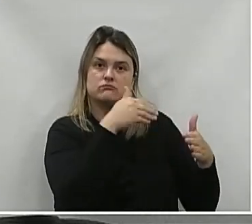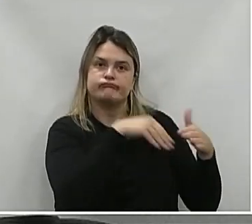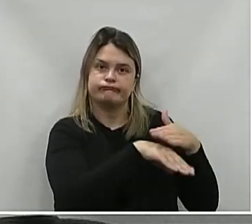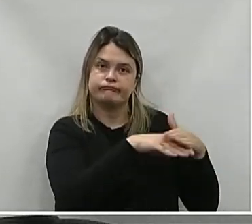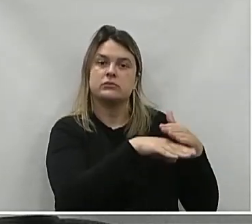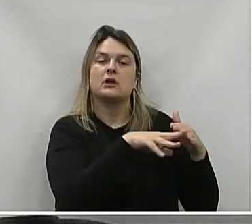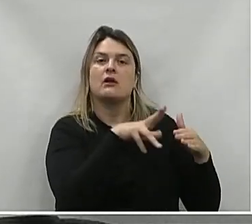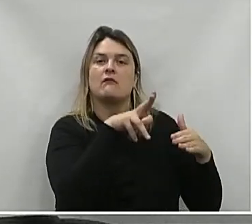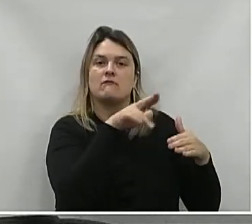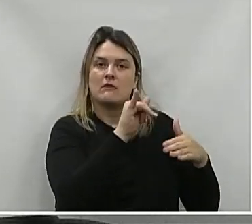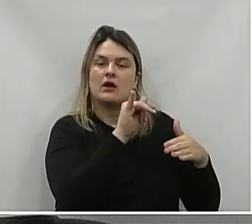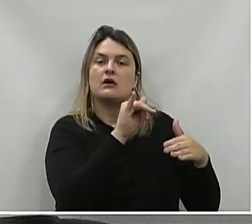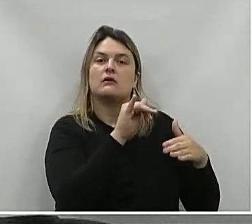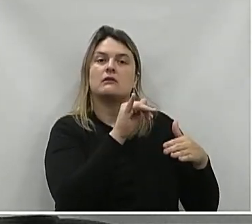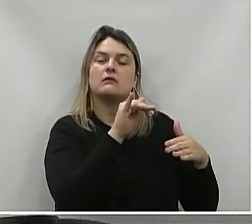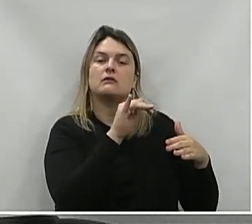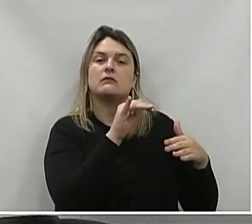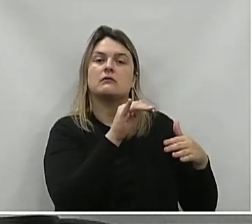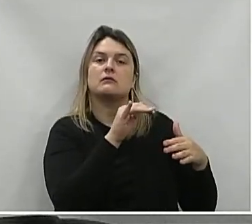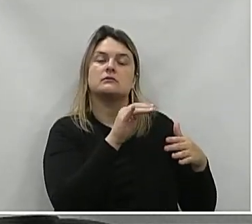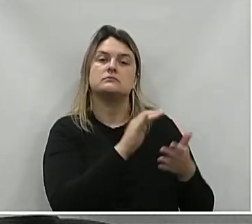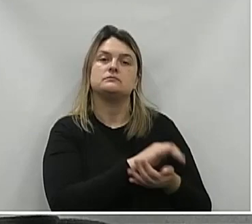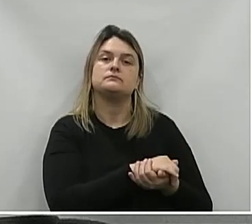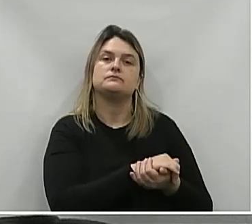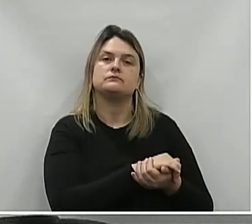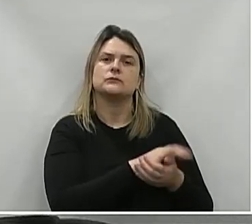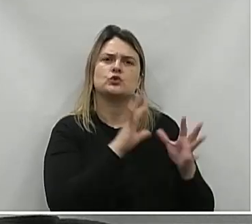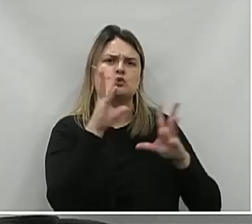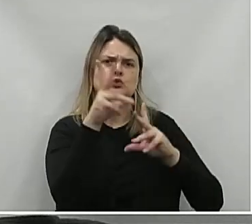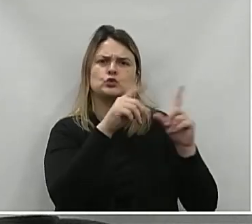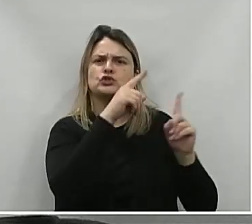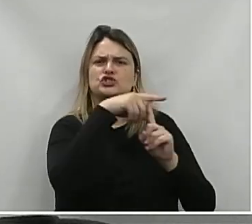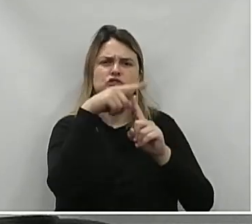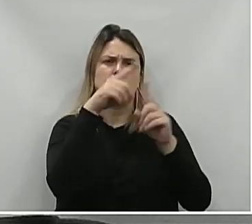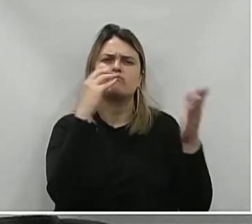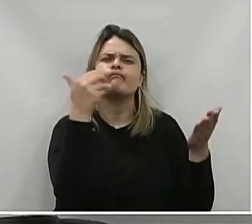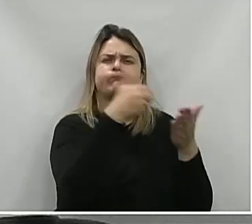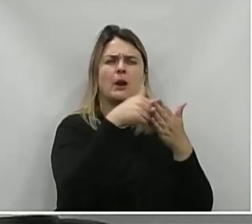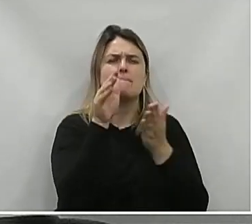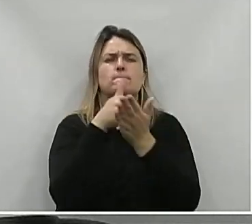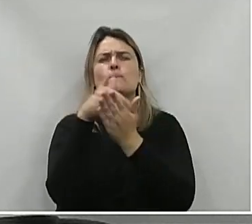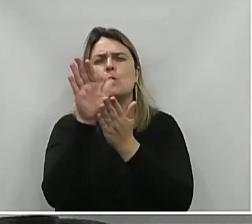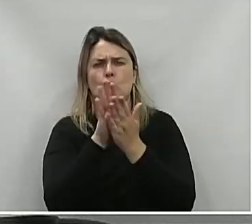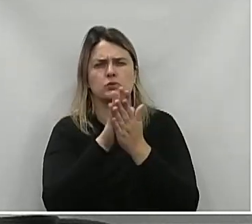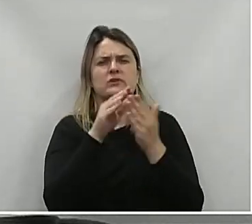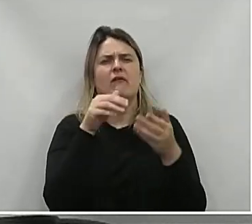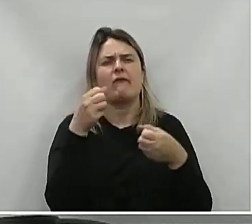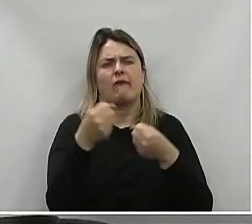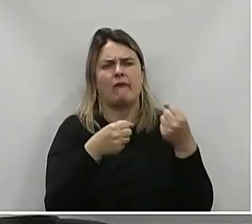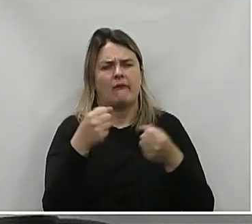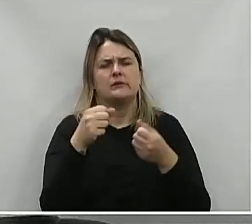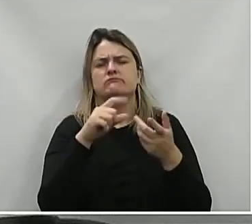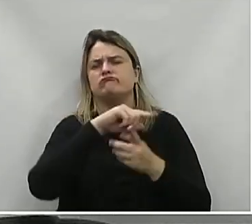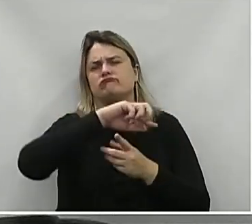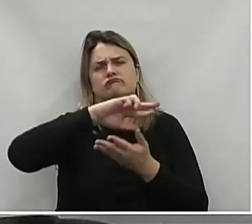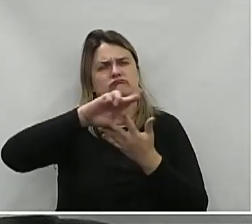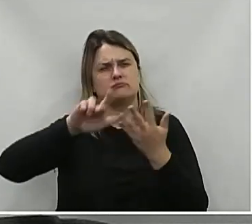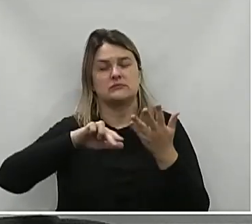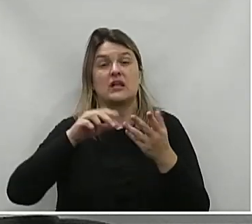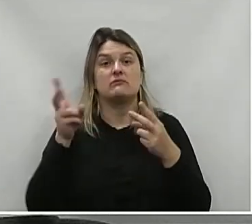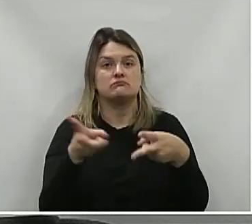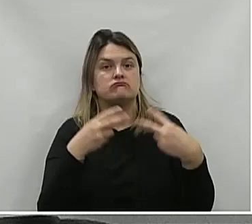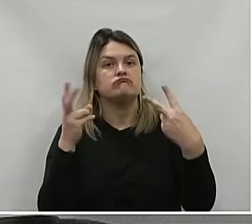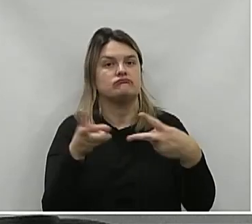se colocarão todos os tipos de recursos, desde multas de trânsito, enfim, o